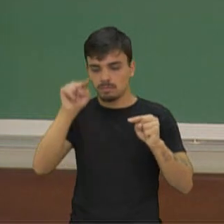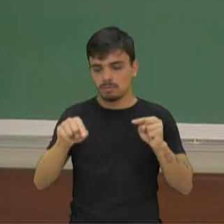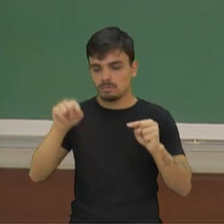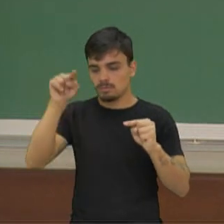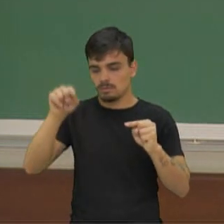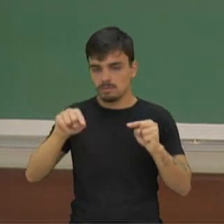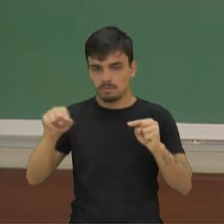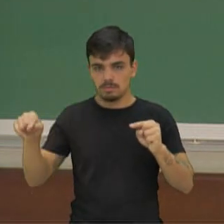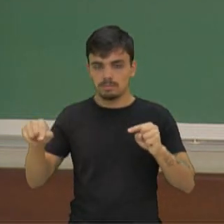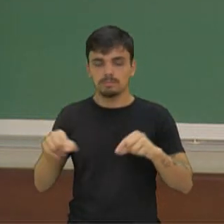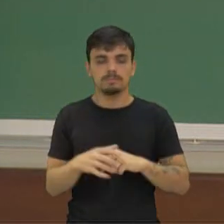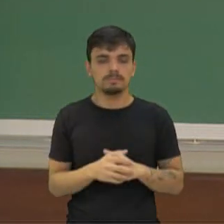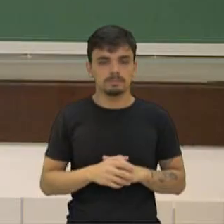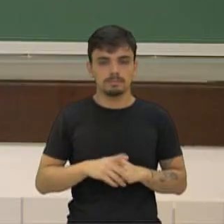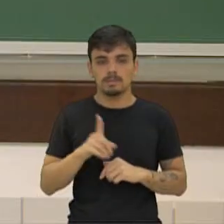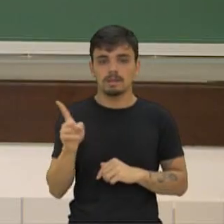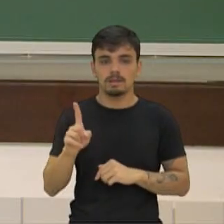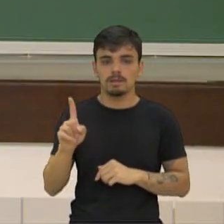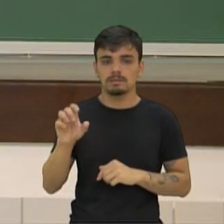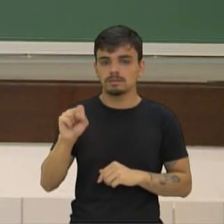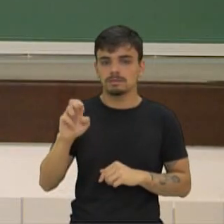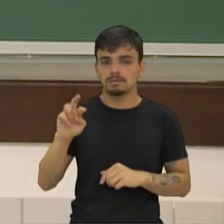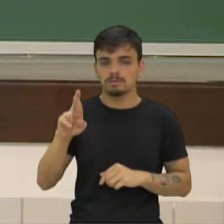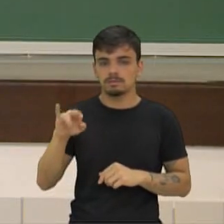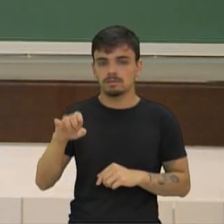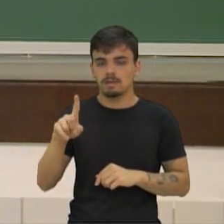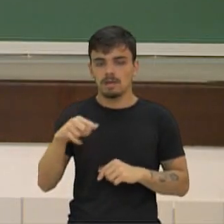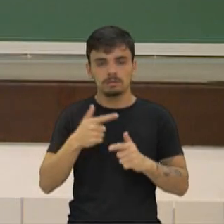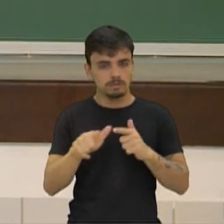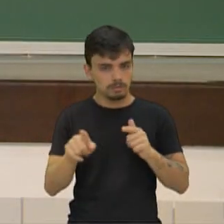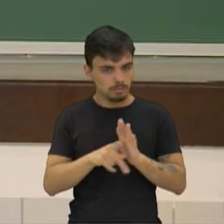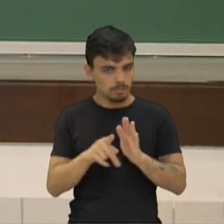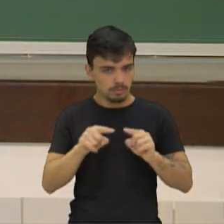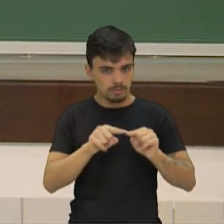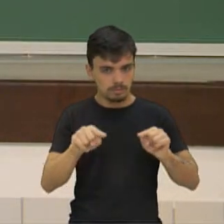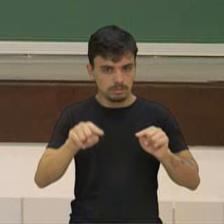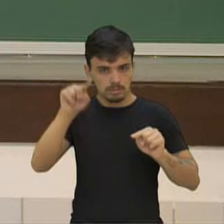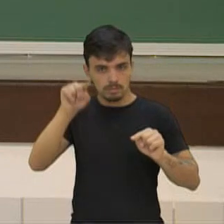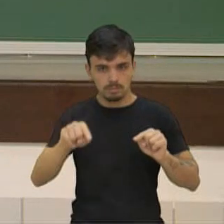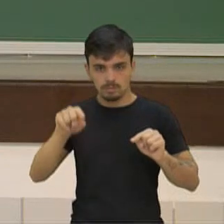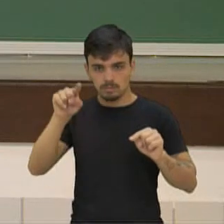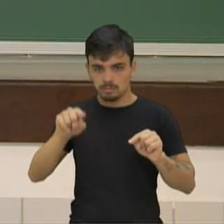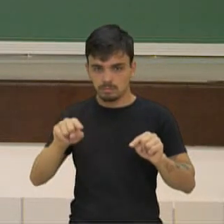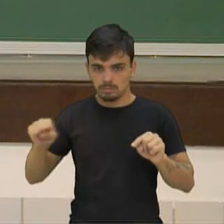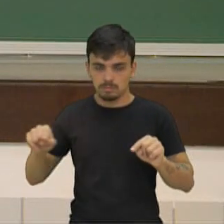série, a tensão é dividida entre os resistores. No circuito paralelo, é a corrente.